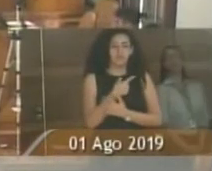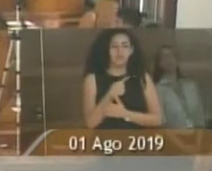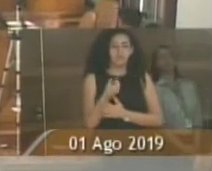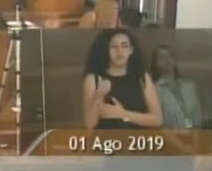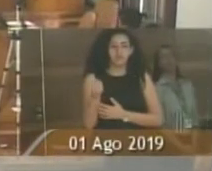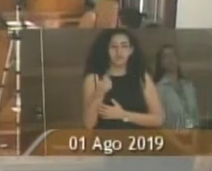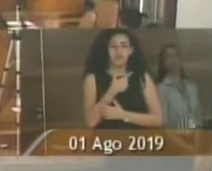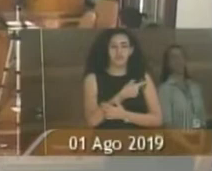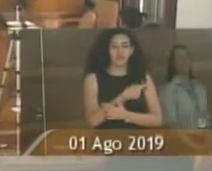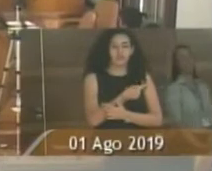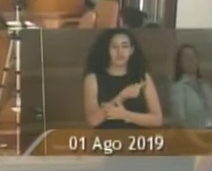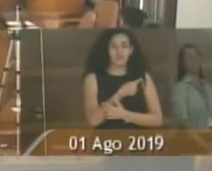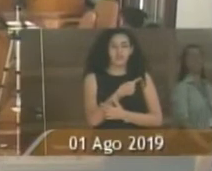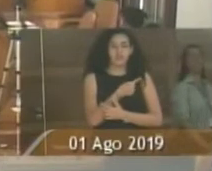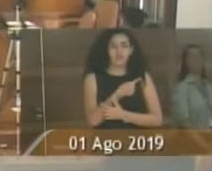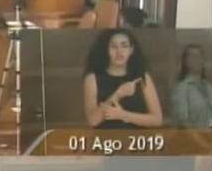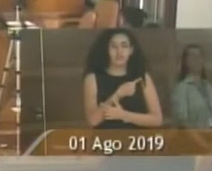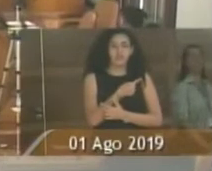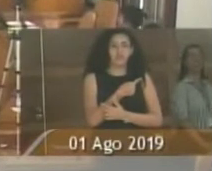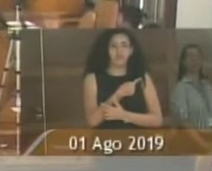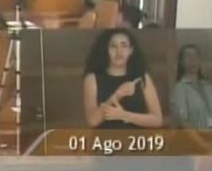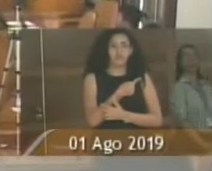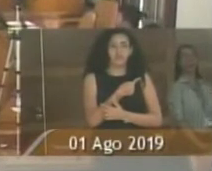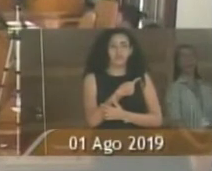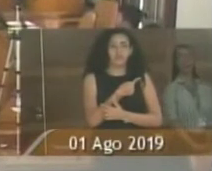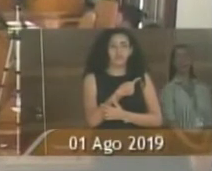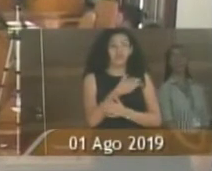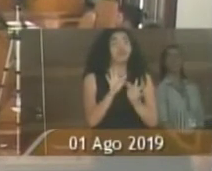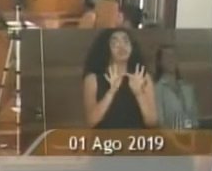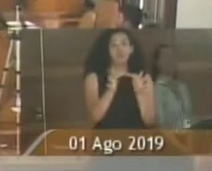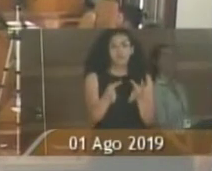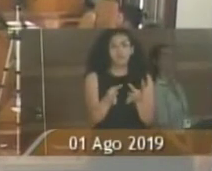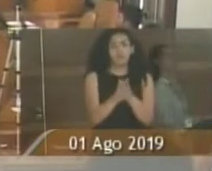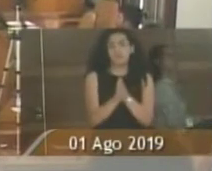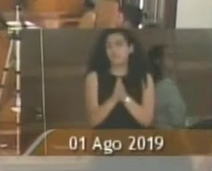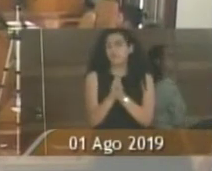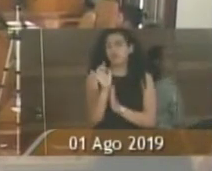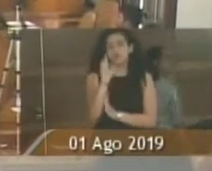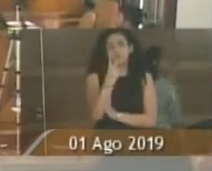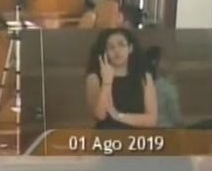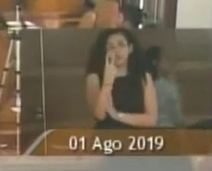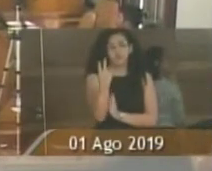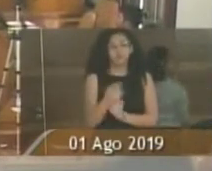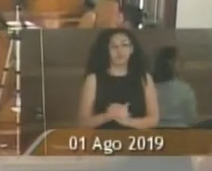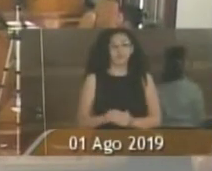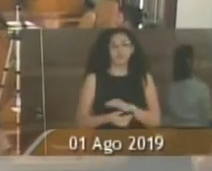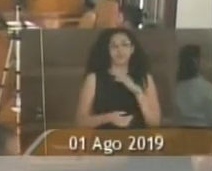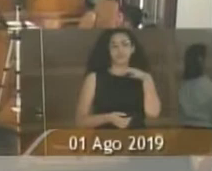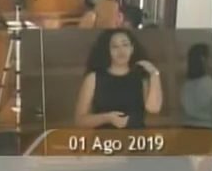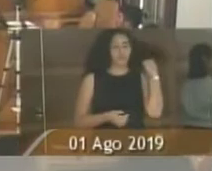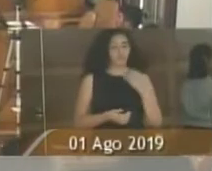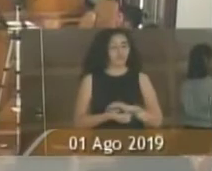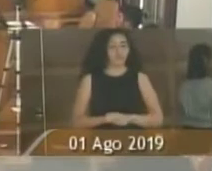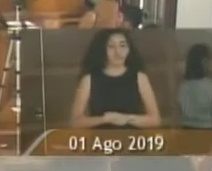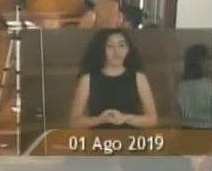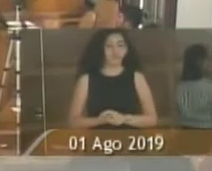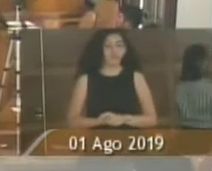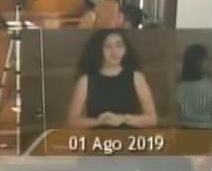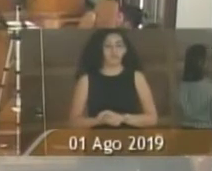276, regime de urgência simples. São só esses dois. Pronto.